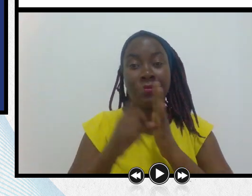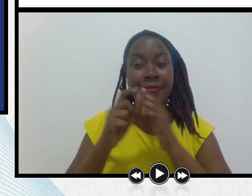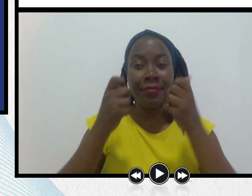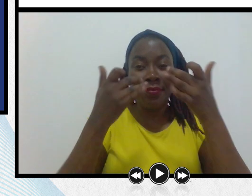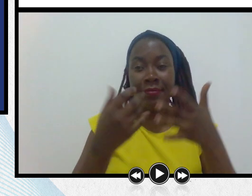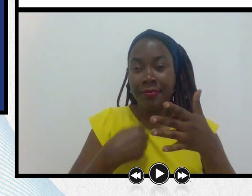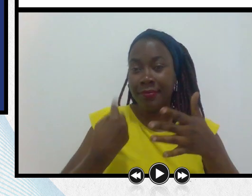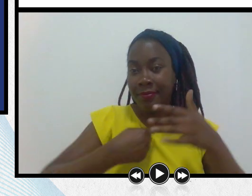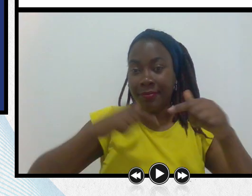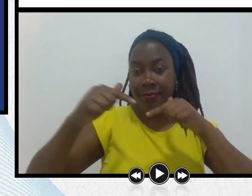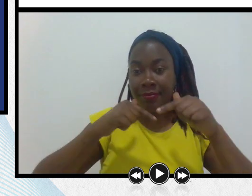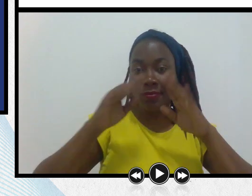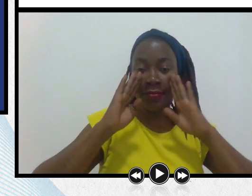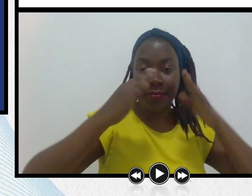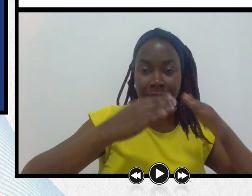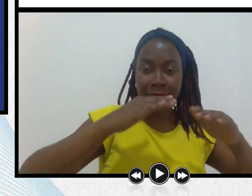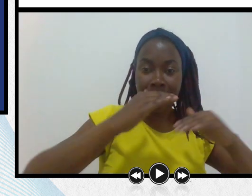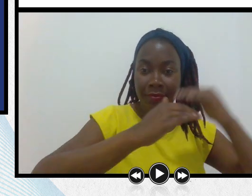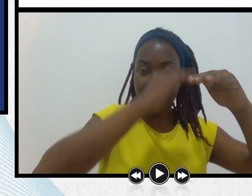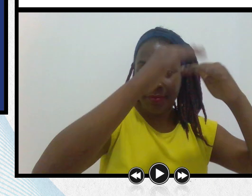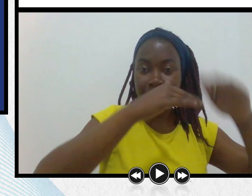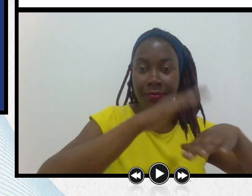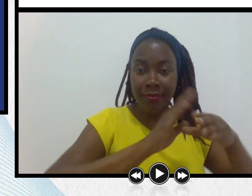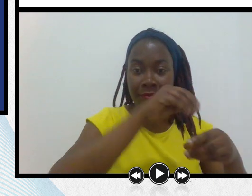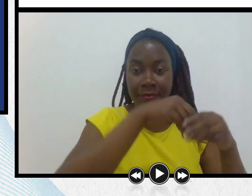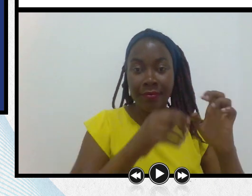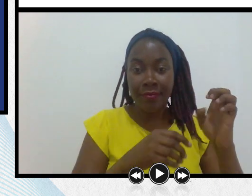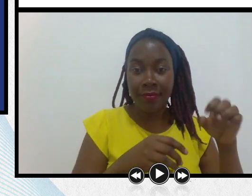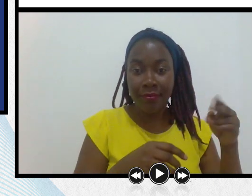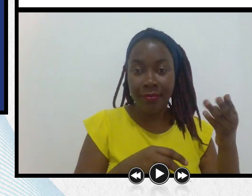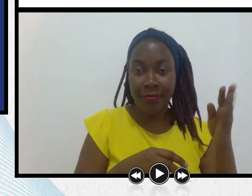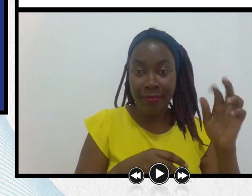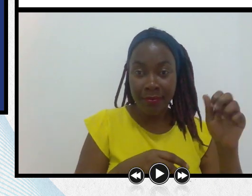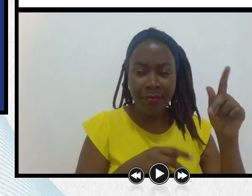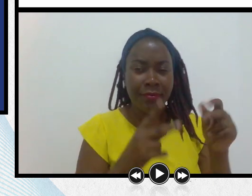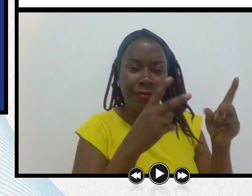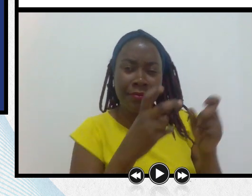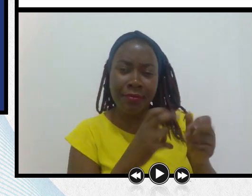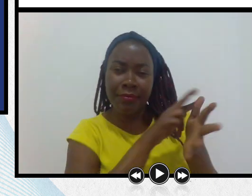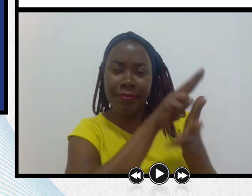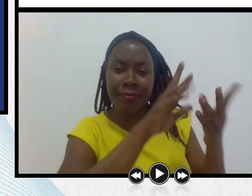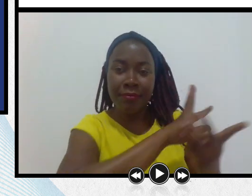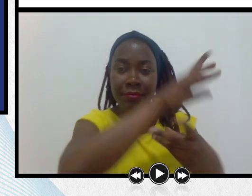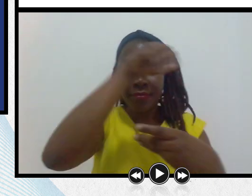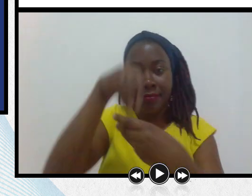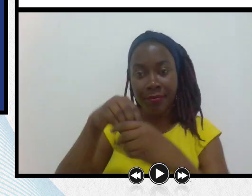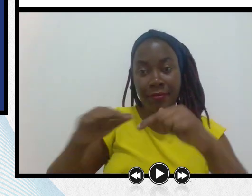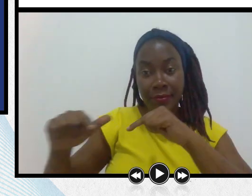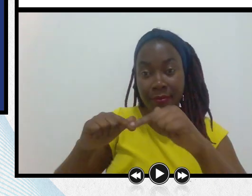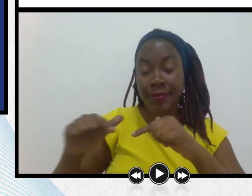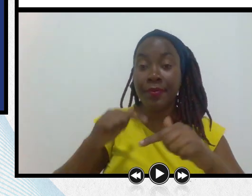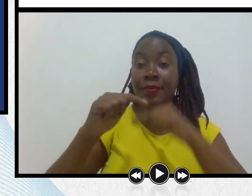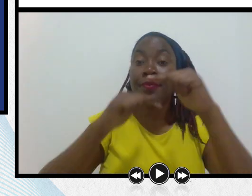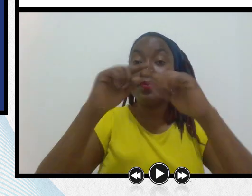Tem algumas premissas que nós seguimos, né, e que vocês vão perceber que estão permeando todo o nosso trabalho aqui. A gente trabalha com tecnologias simples